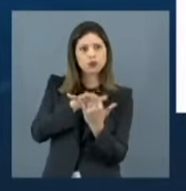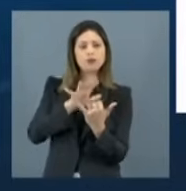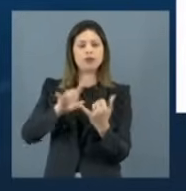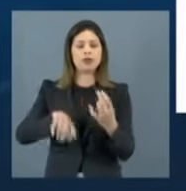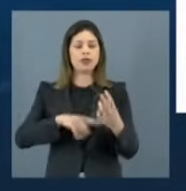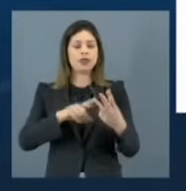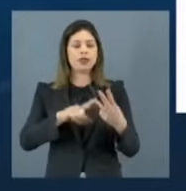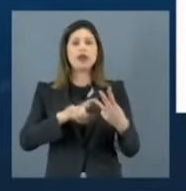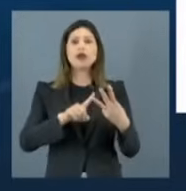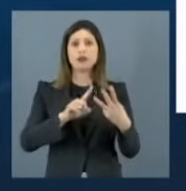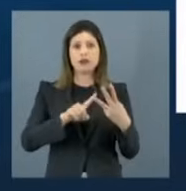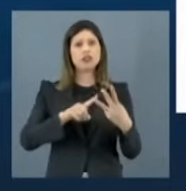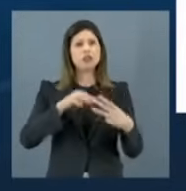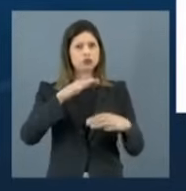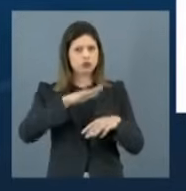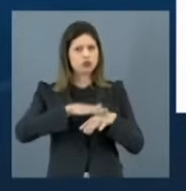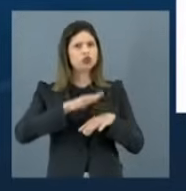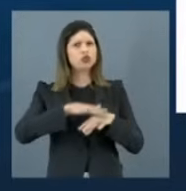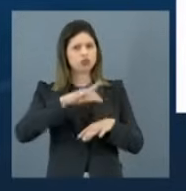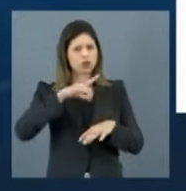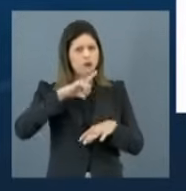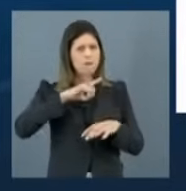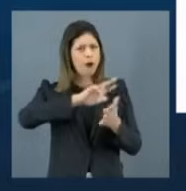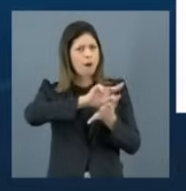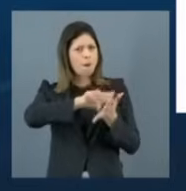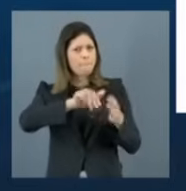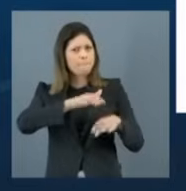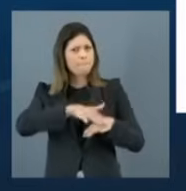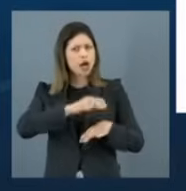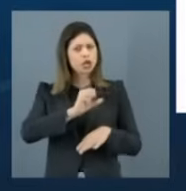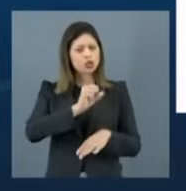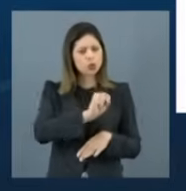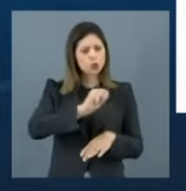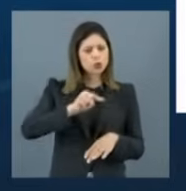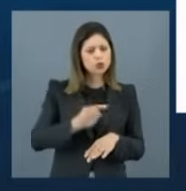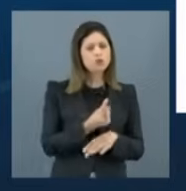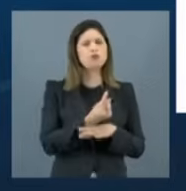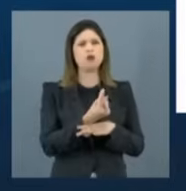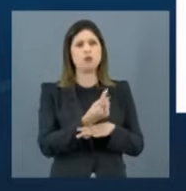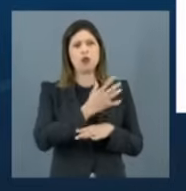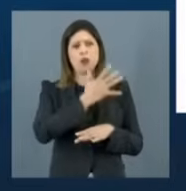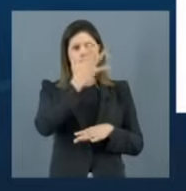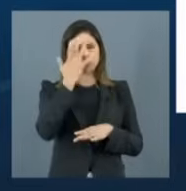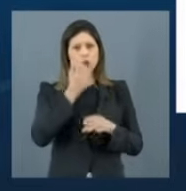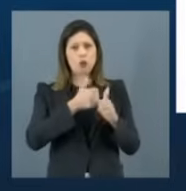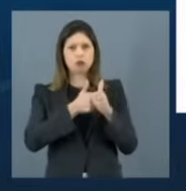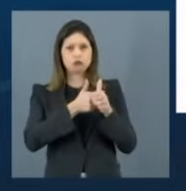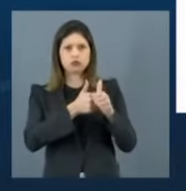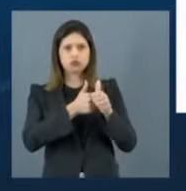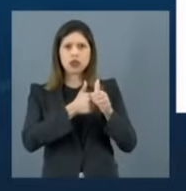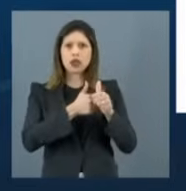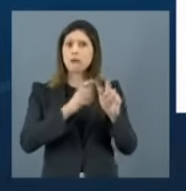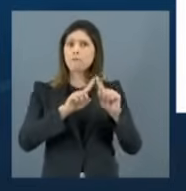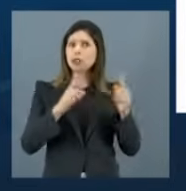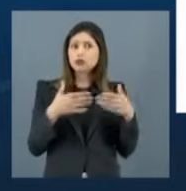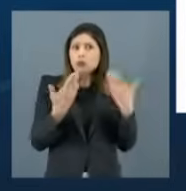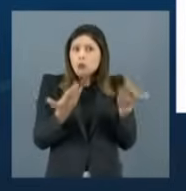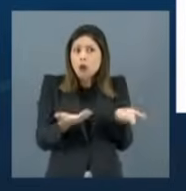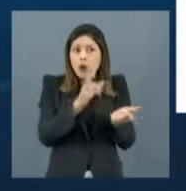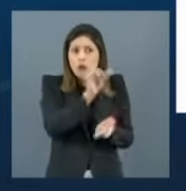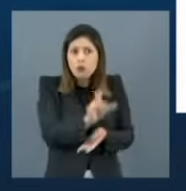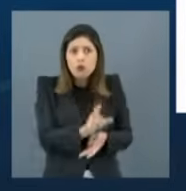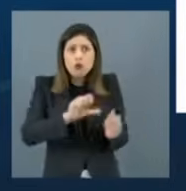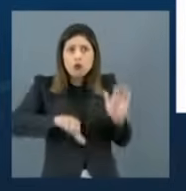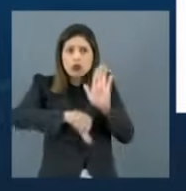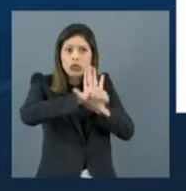800 mil seguidores. E qual foi o crime do Luciano Hang? Participar de um grupo de WhatsApp com